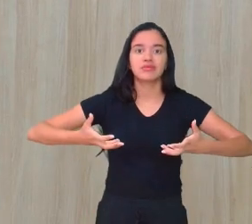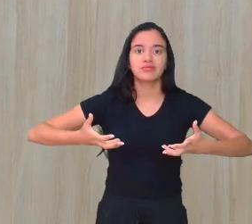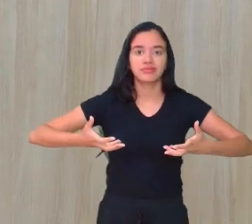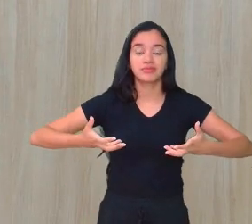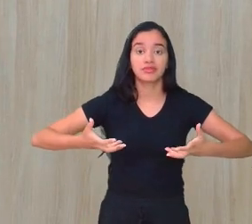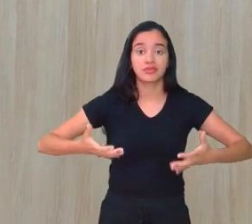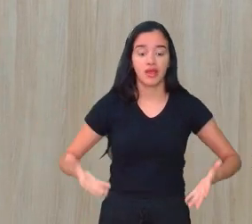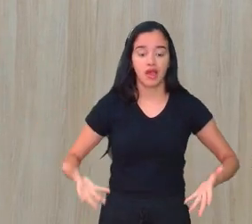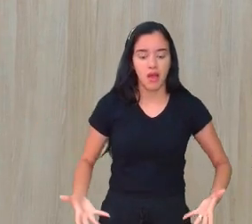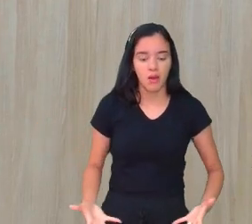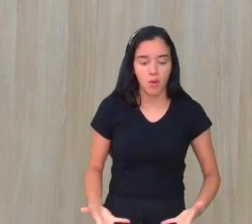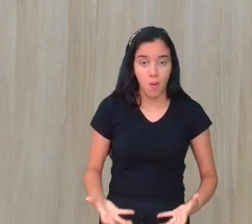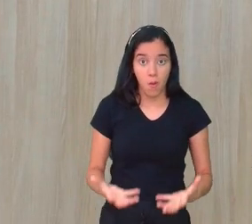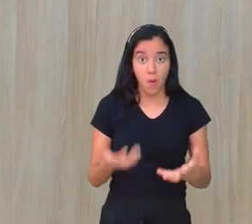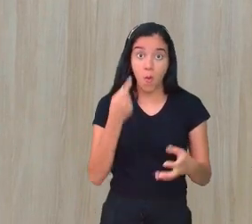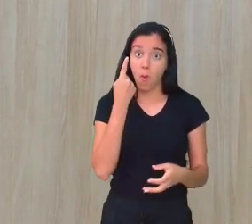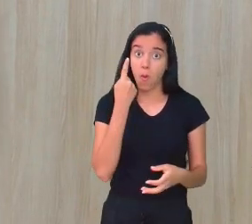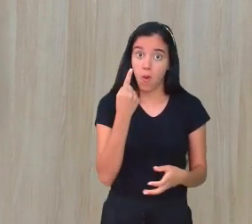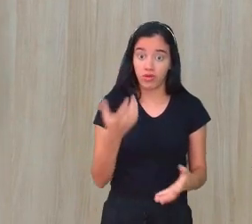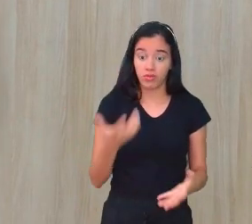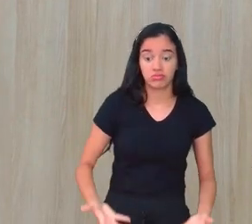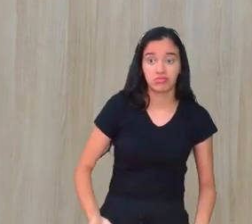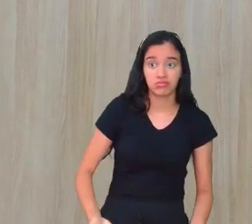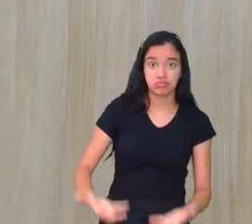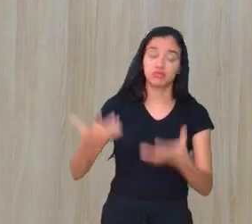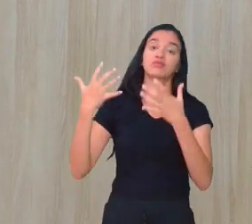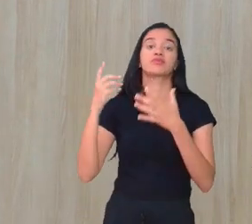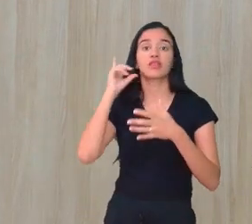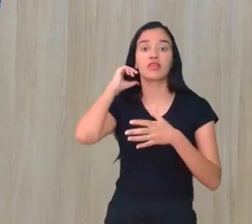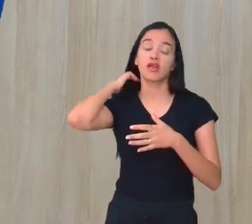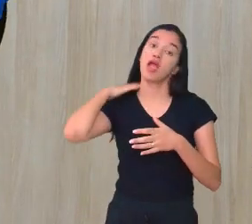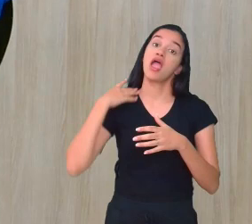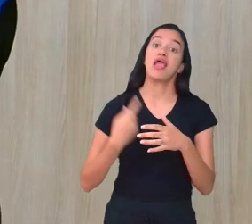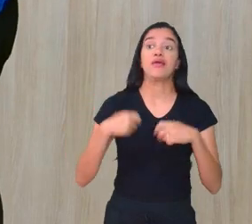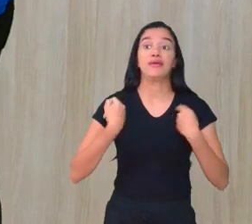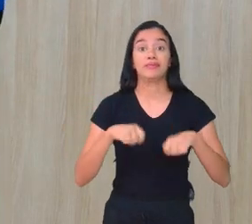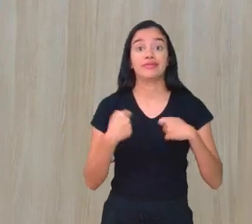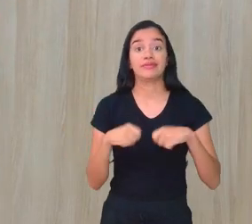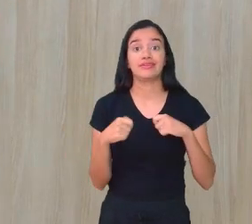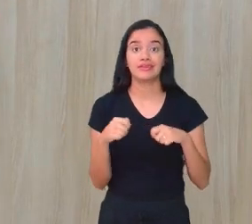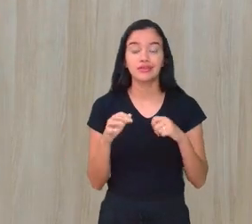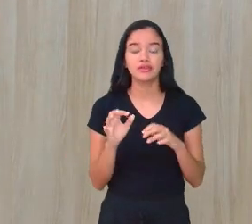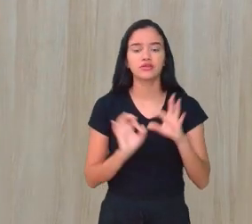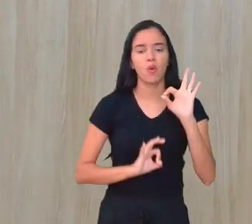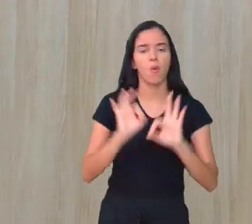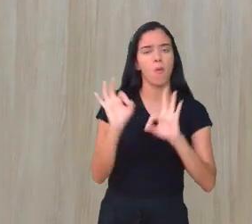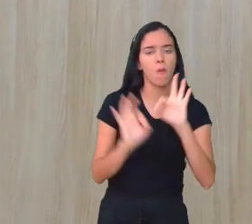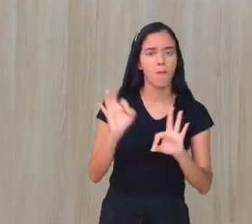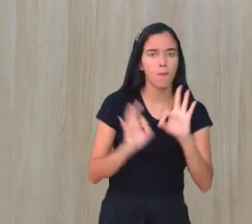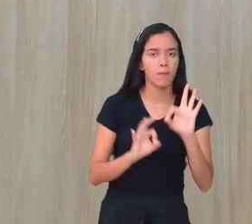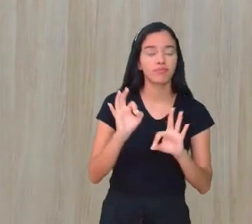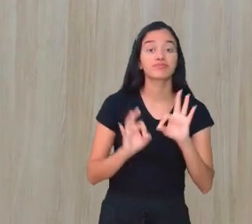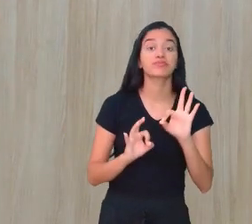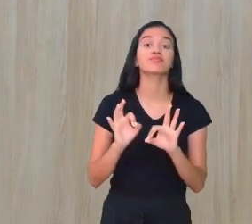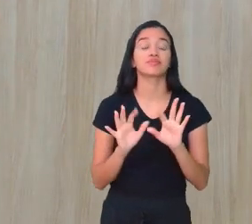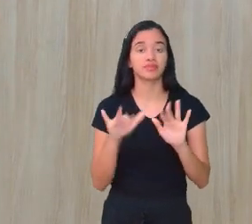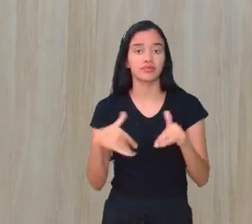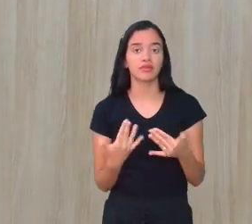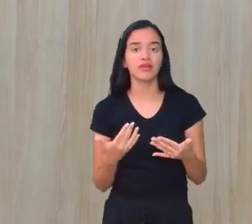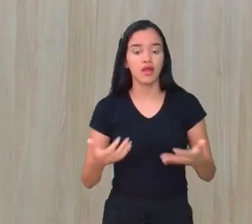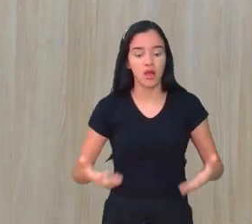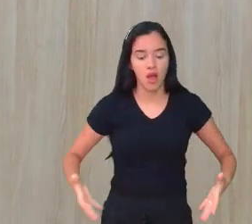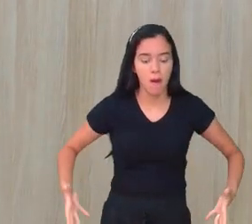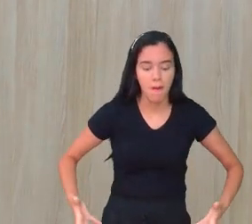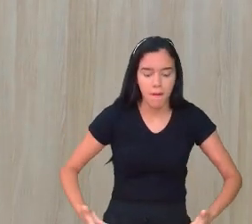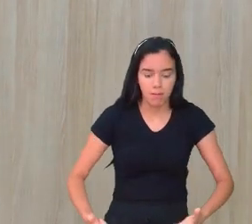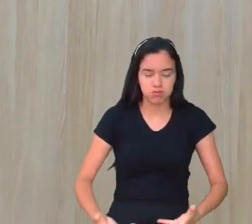eu faço uma vez, né? E aí eu preciso mudar a minha posição, me preparar novamente para pegar aquele